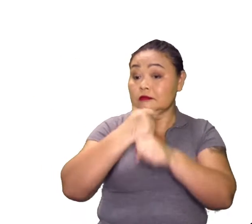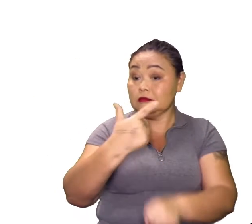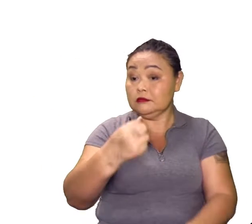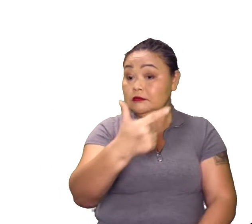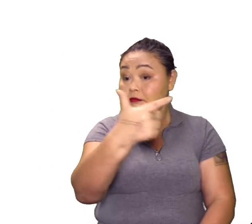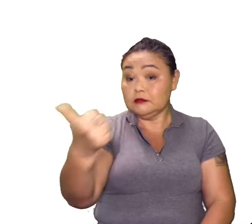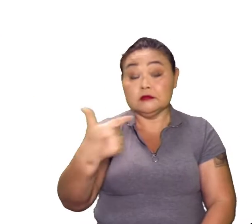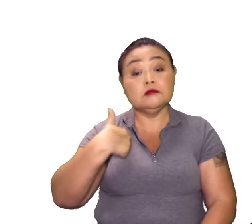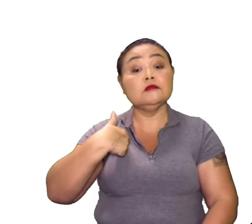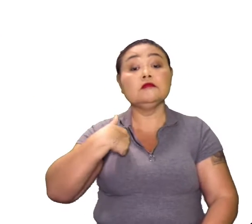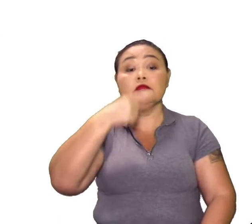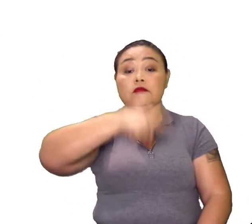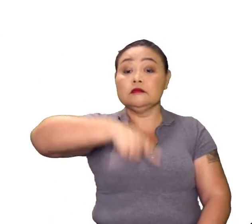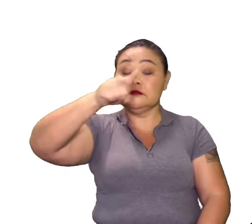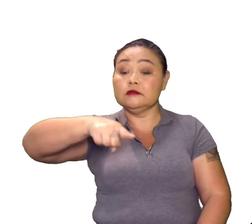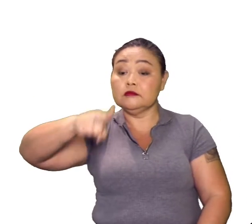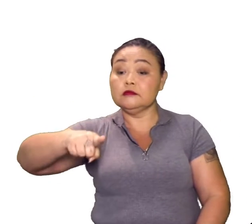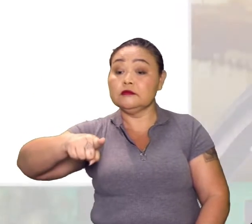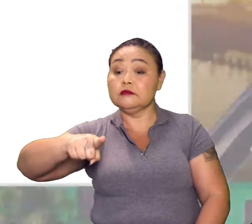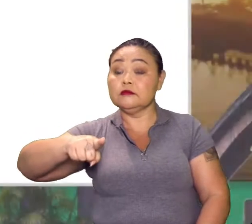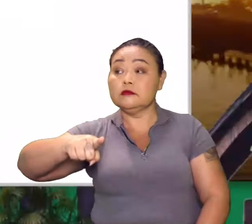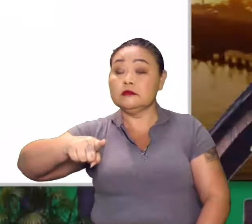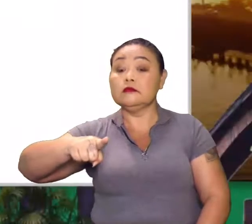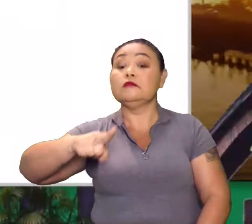mais recente, no censo de